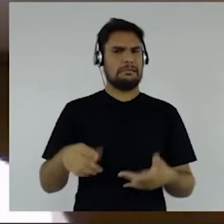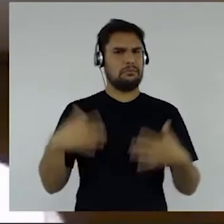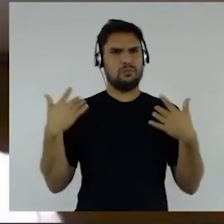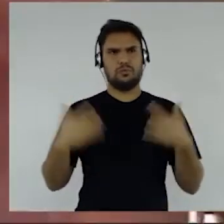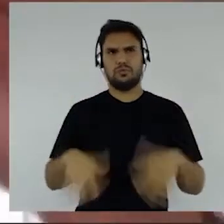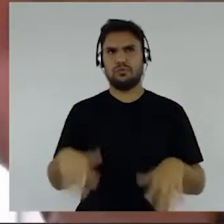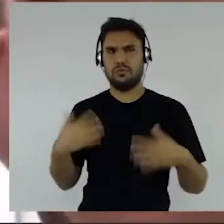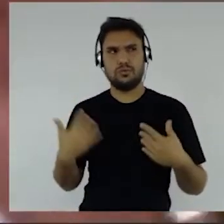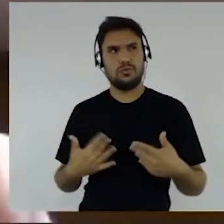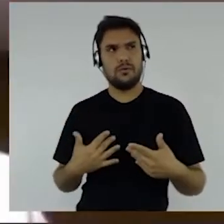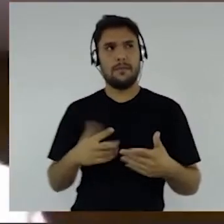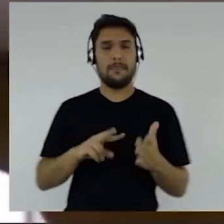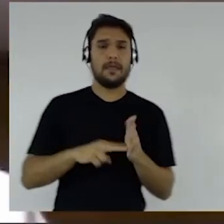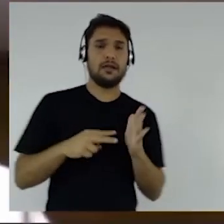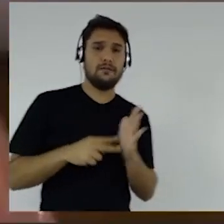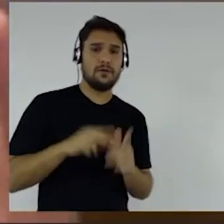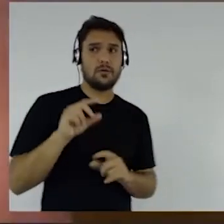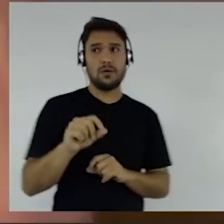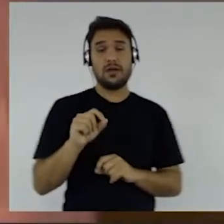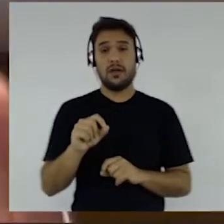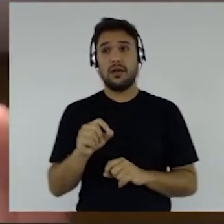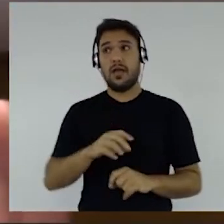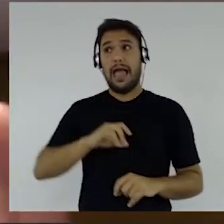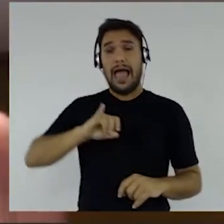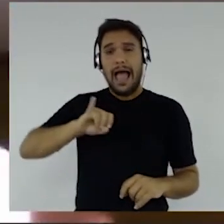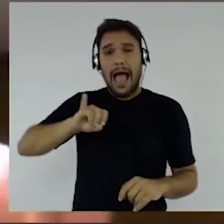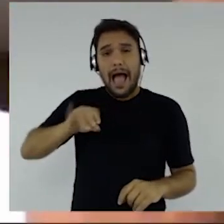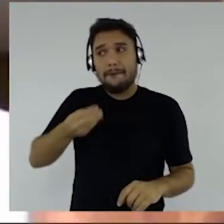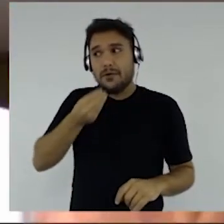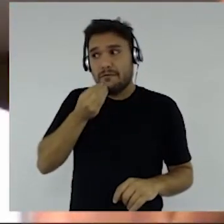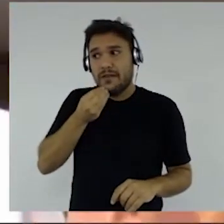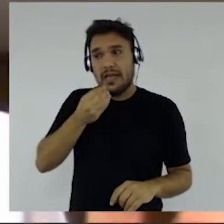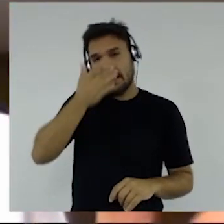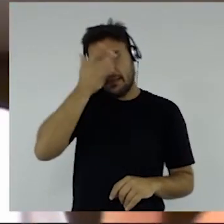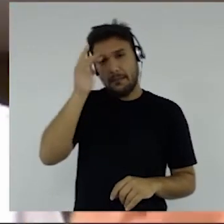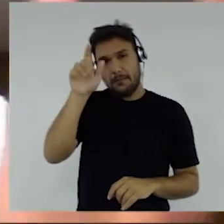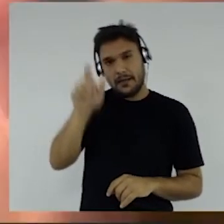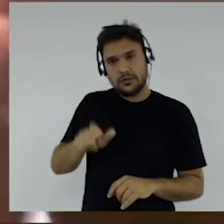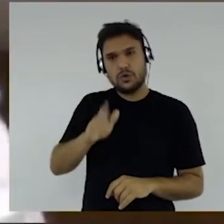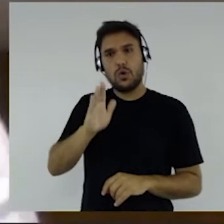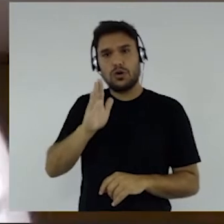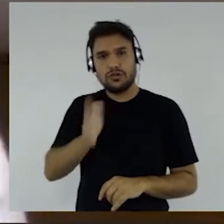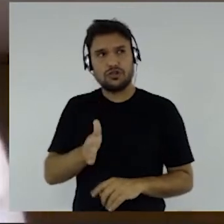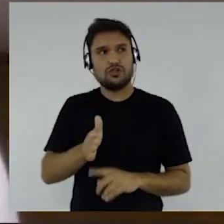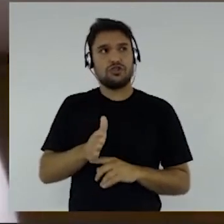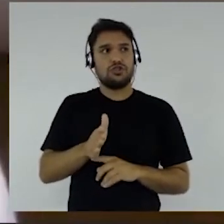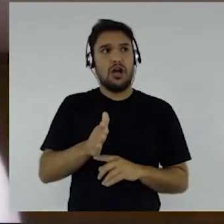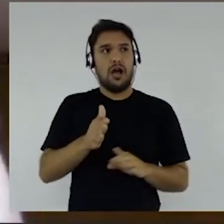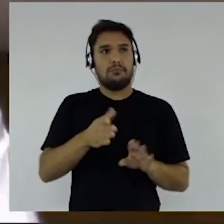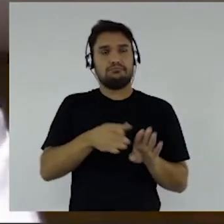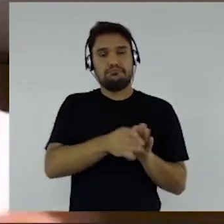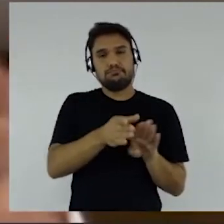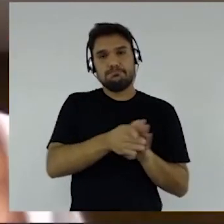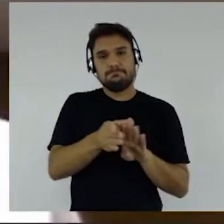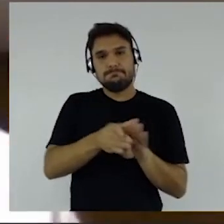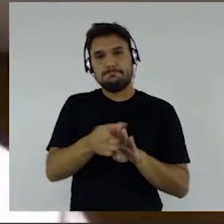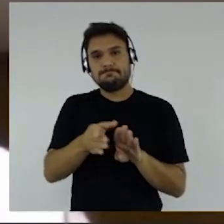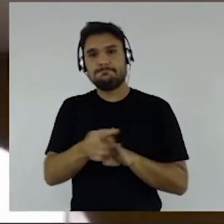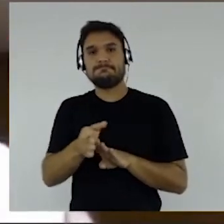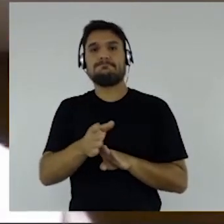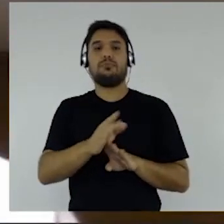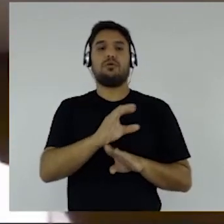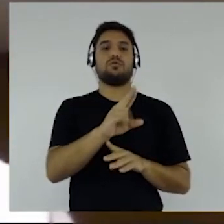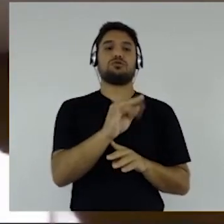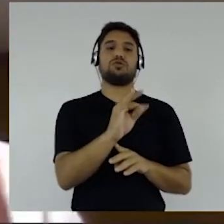maravilhosa. Ou seja, aproveita-se que o indivíduo já foi conduzido para a audiência